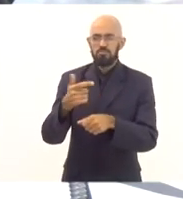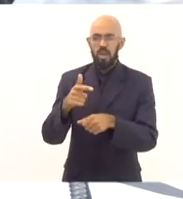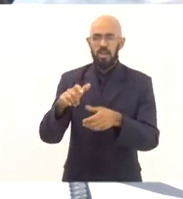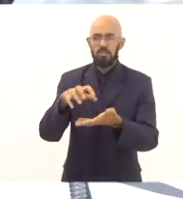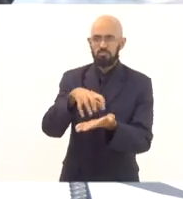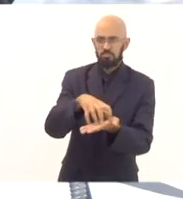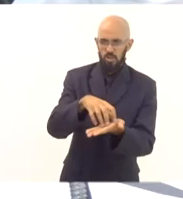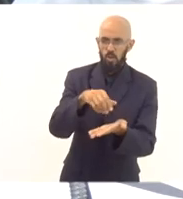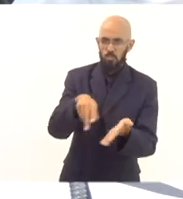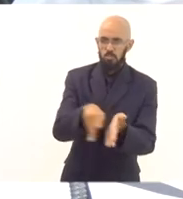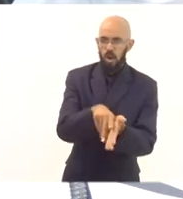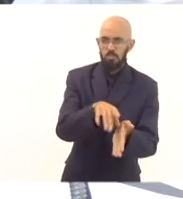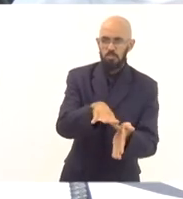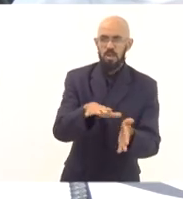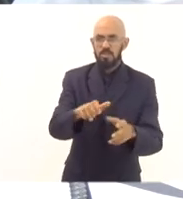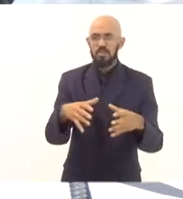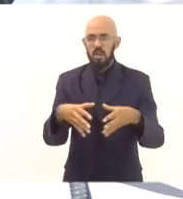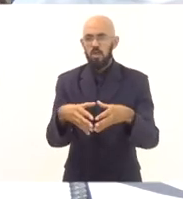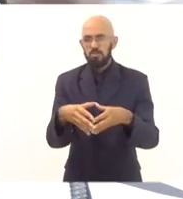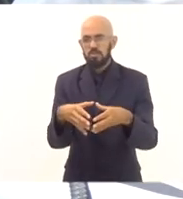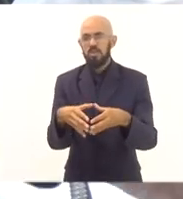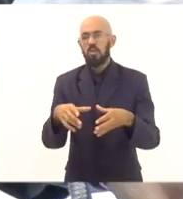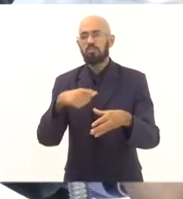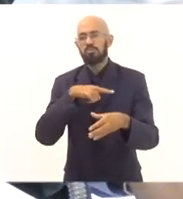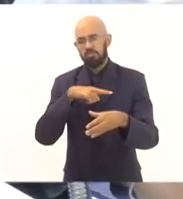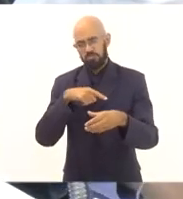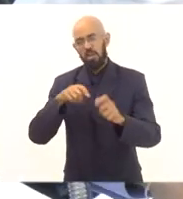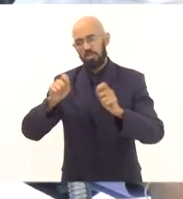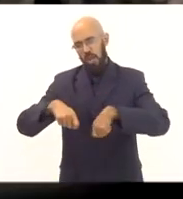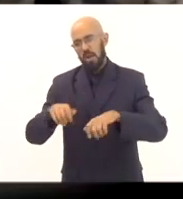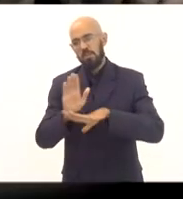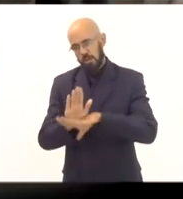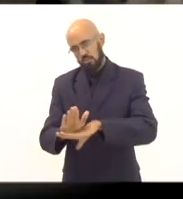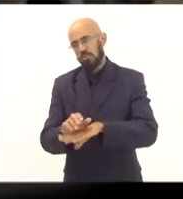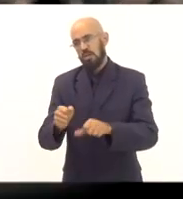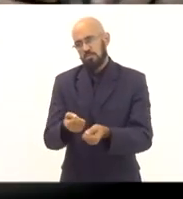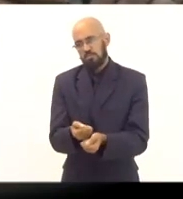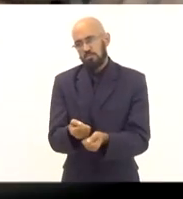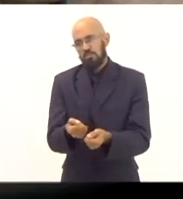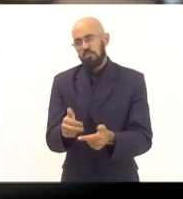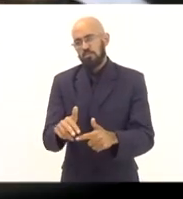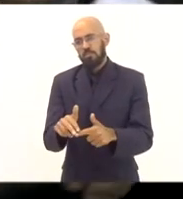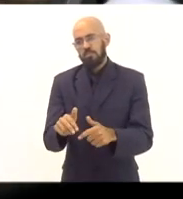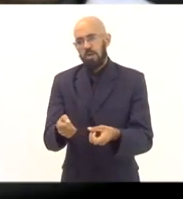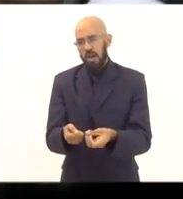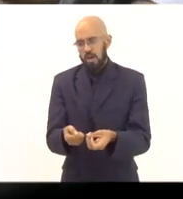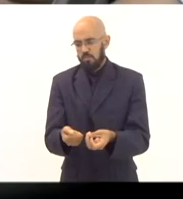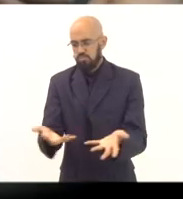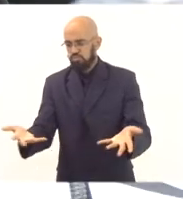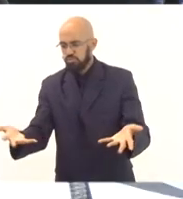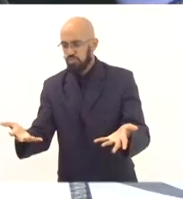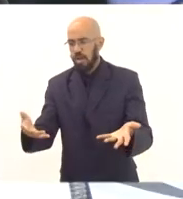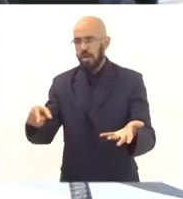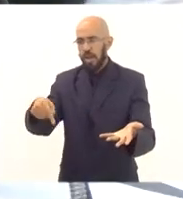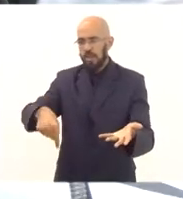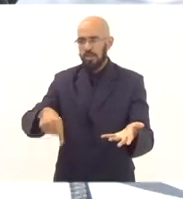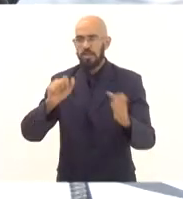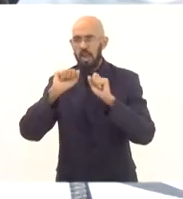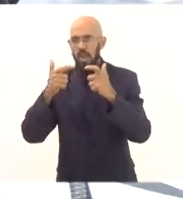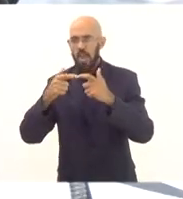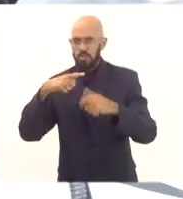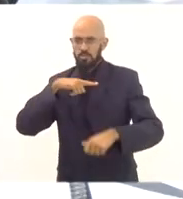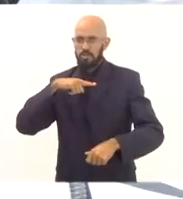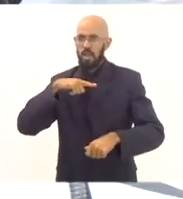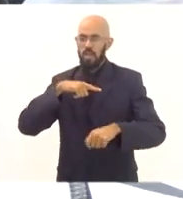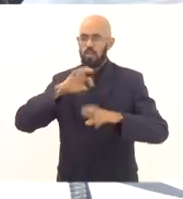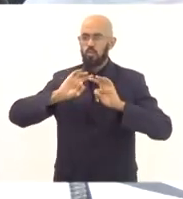eu acho que essa condição tem muito ajudar pela capilaridade que que essa casa tem em todo o estado do Rio